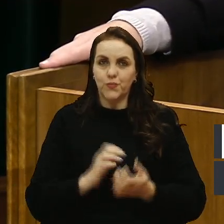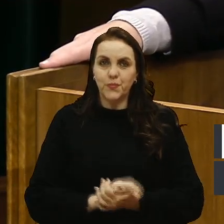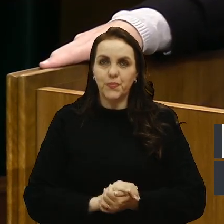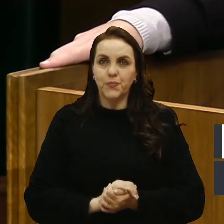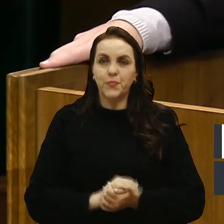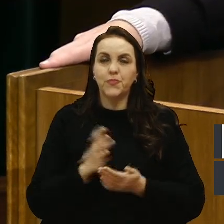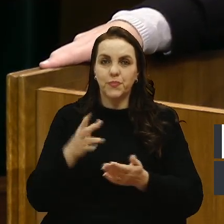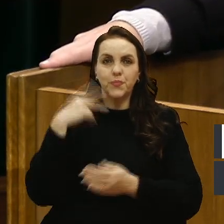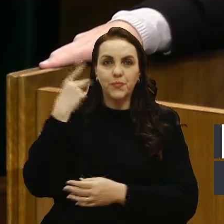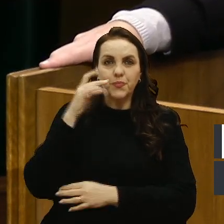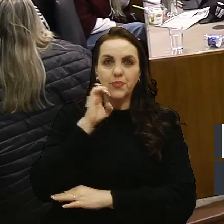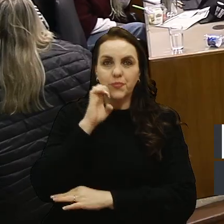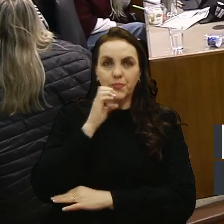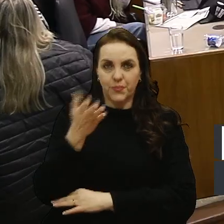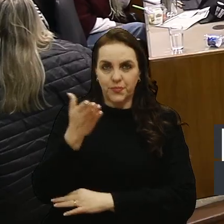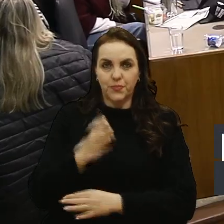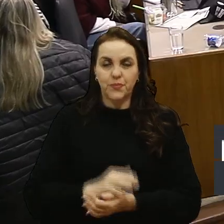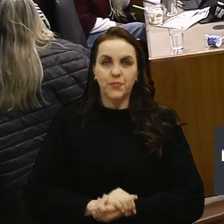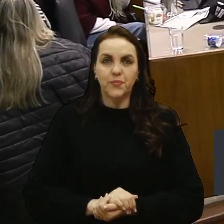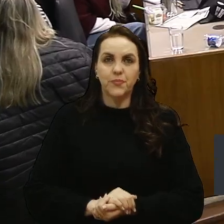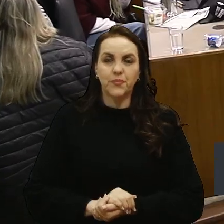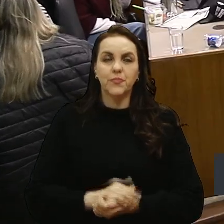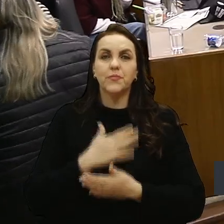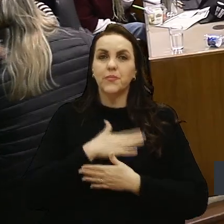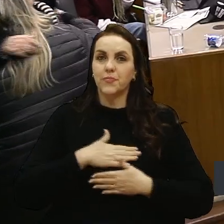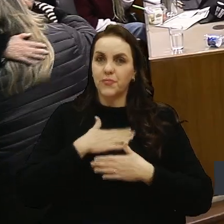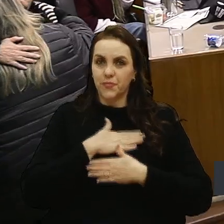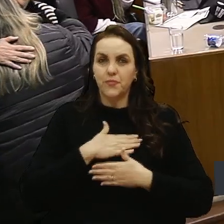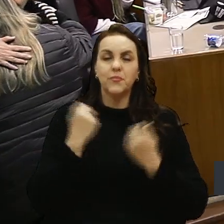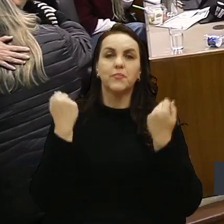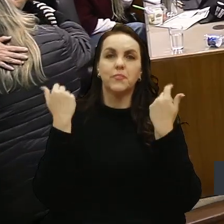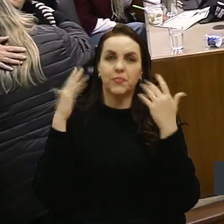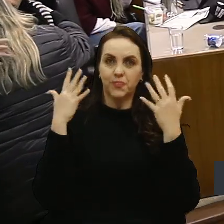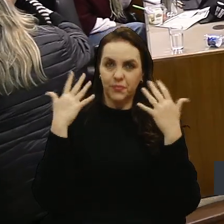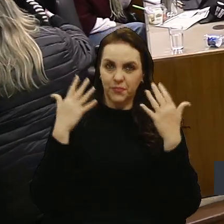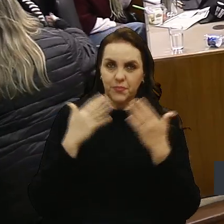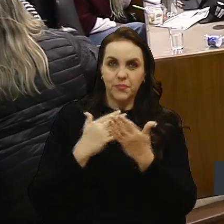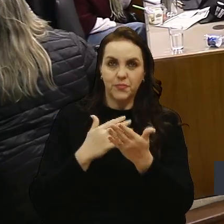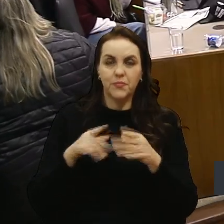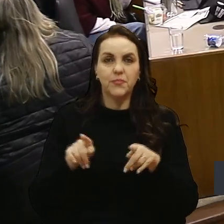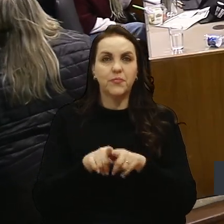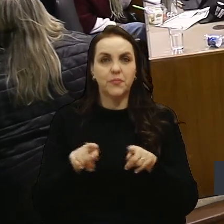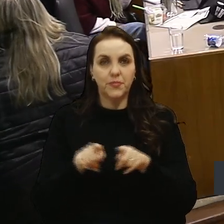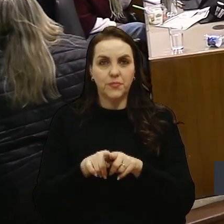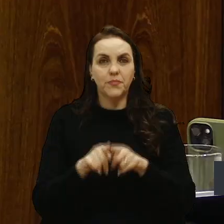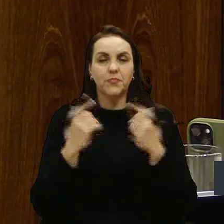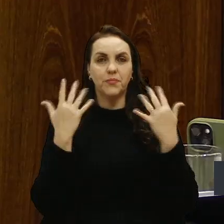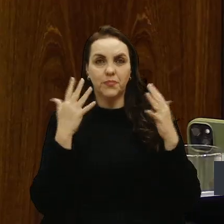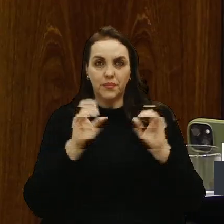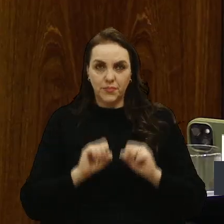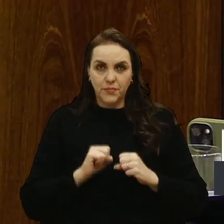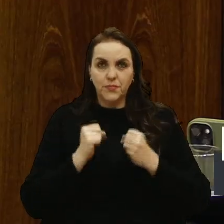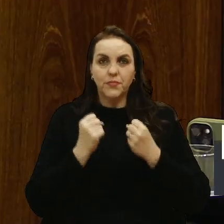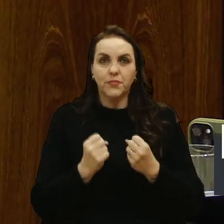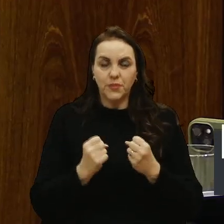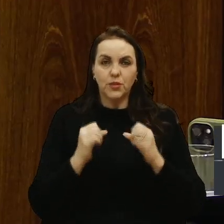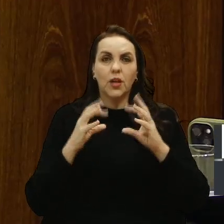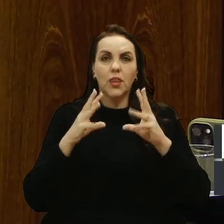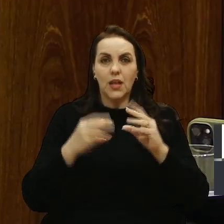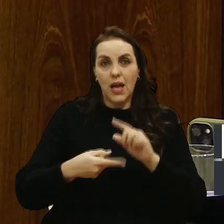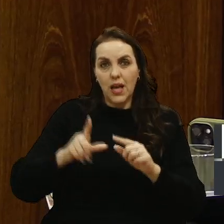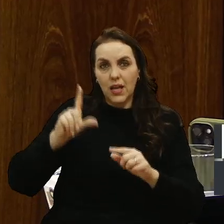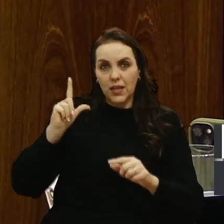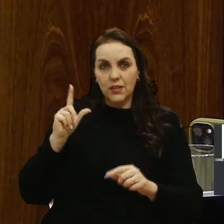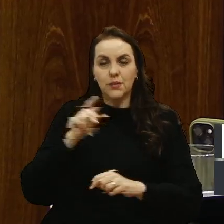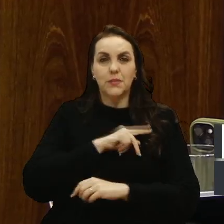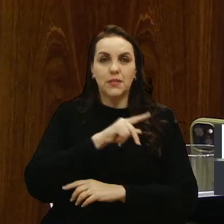Vereador Estela, sua parte. Eu gostaria de lhe parabenizar, também parabenizar o esforço dos outros presidentes, mas